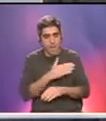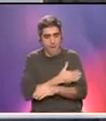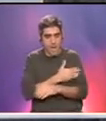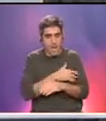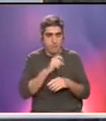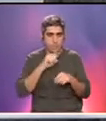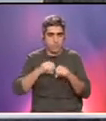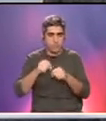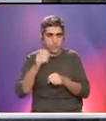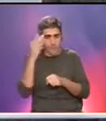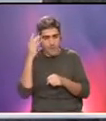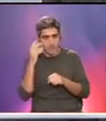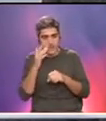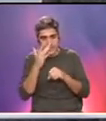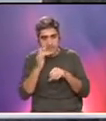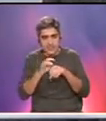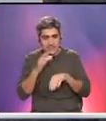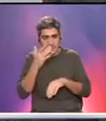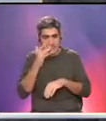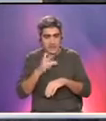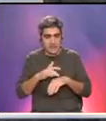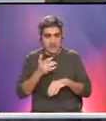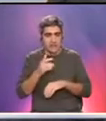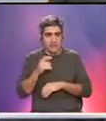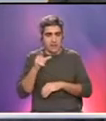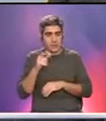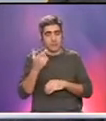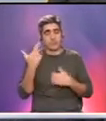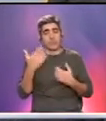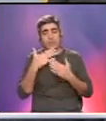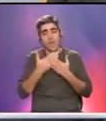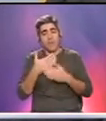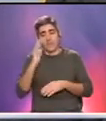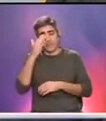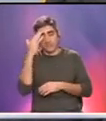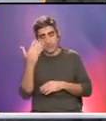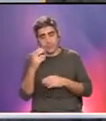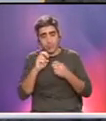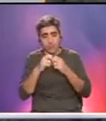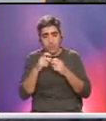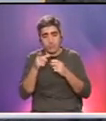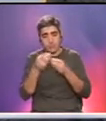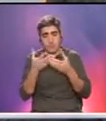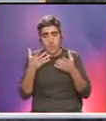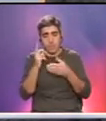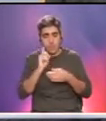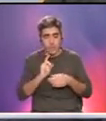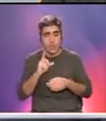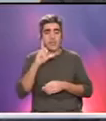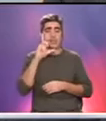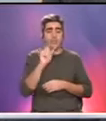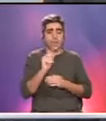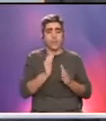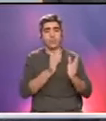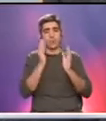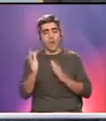todas fazem com que sejam mais difíceis. Depois há uma razão que é mais, digamos, de justiça. As